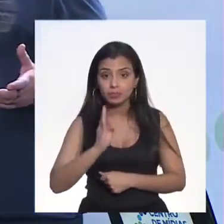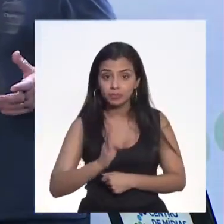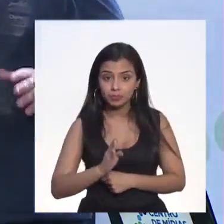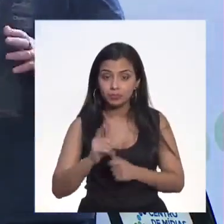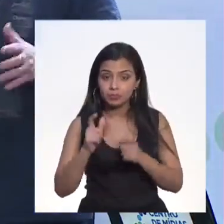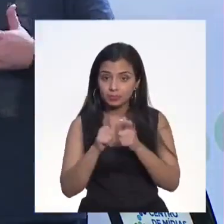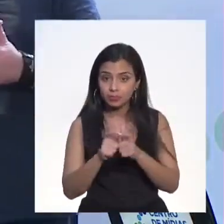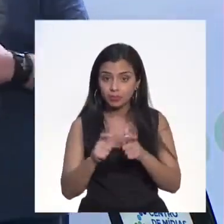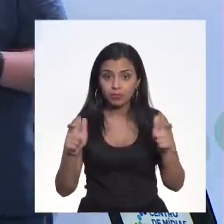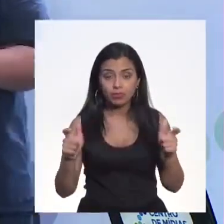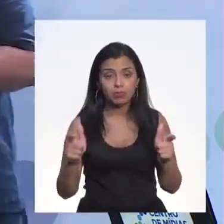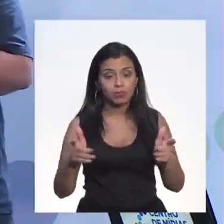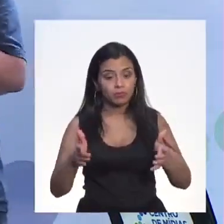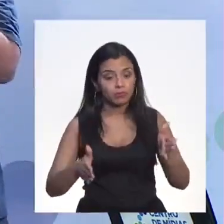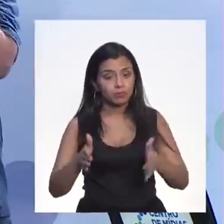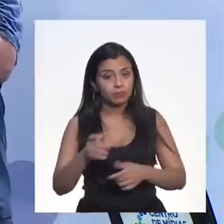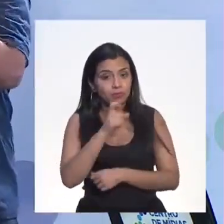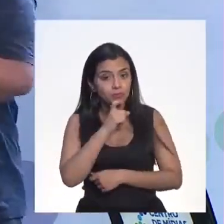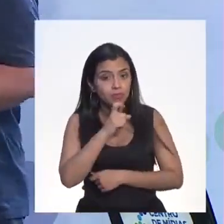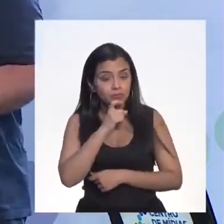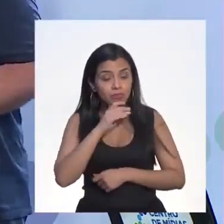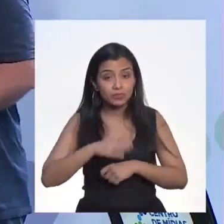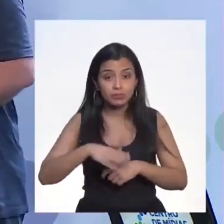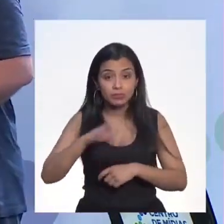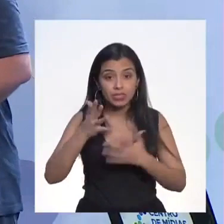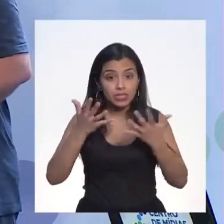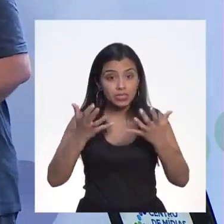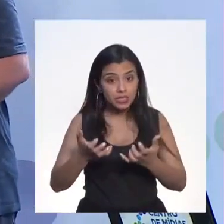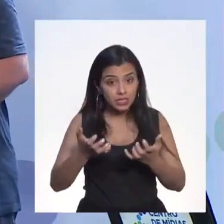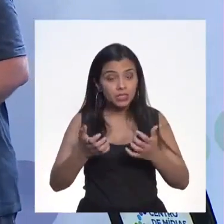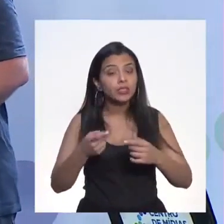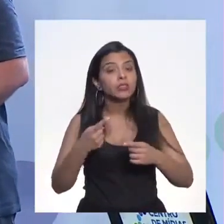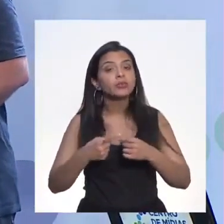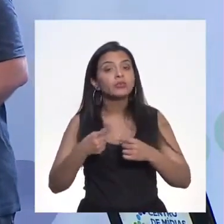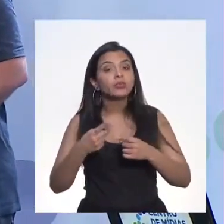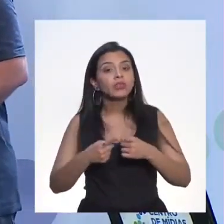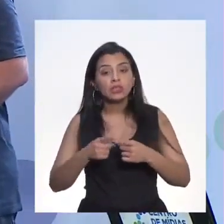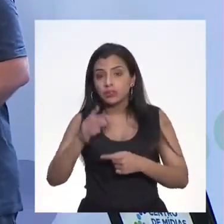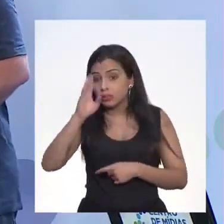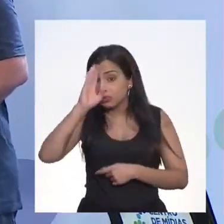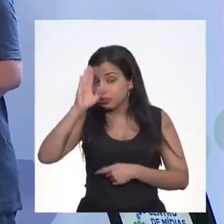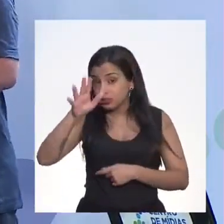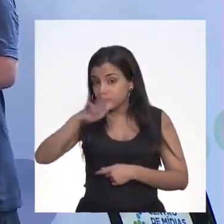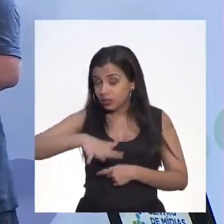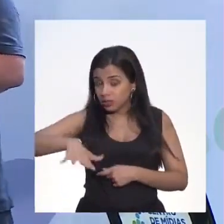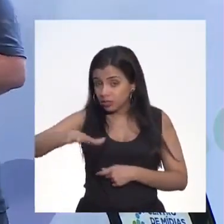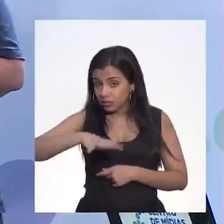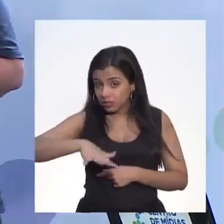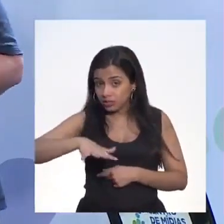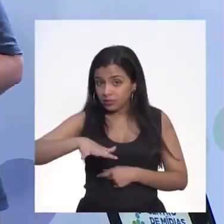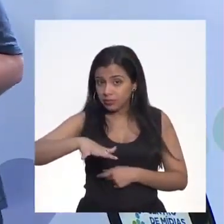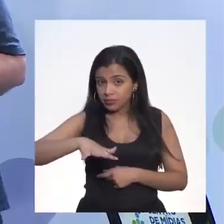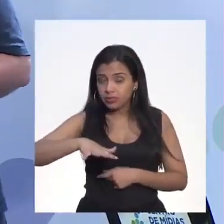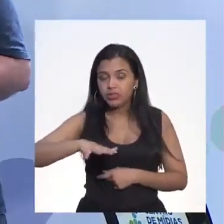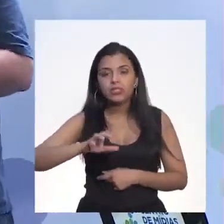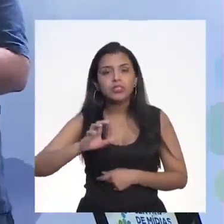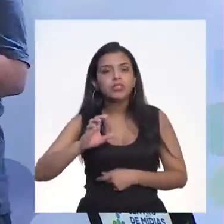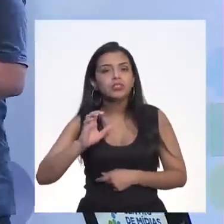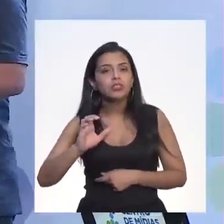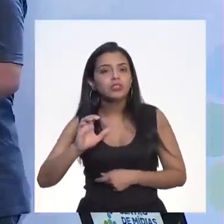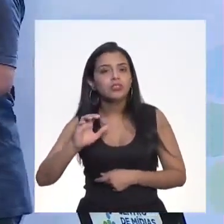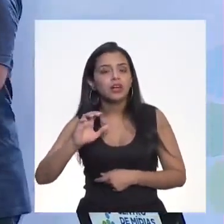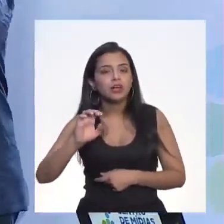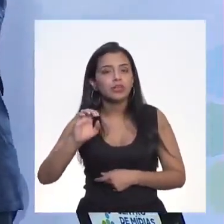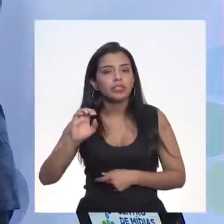inverno, né, acaba sendo mais seco, principalmente, né, a região do centro-oeste, tá? Pelas